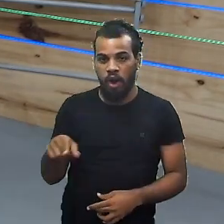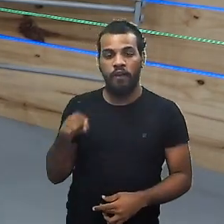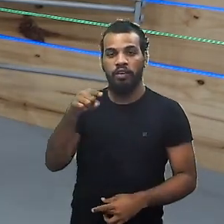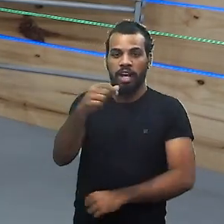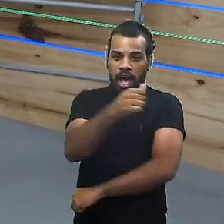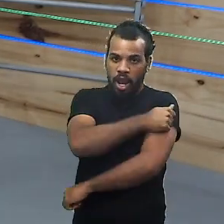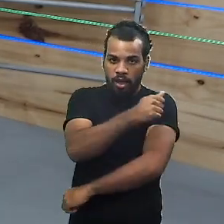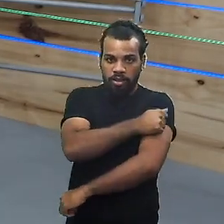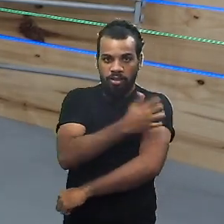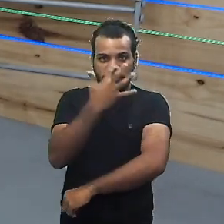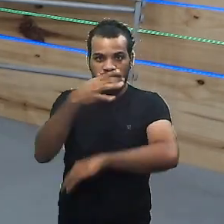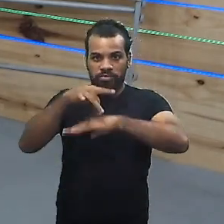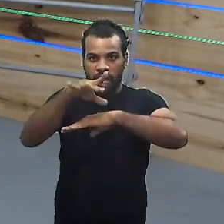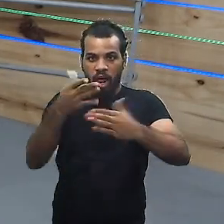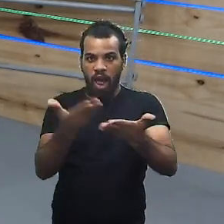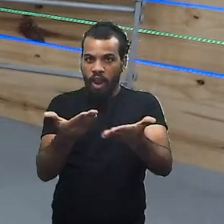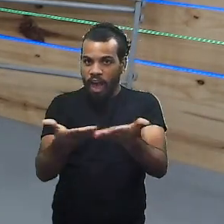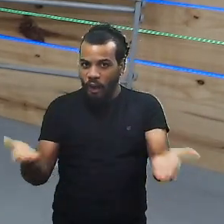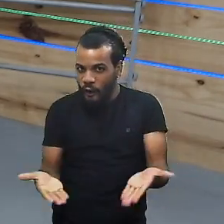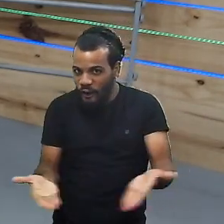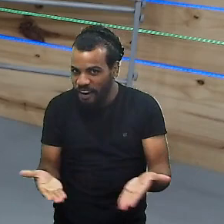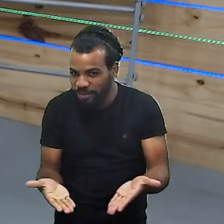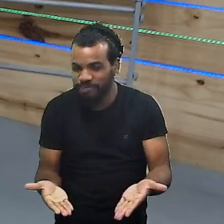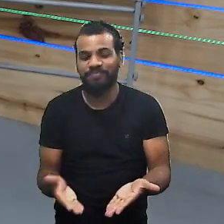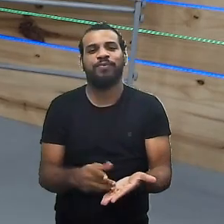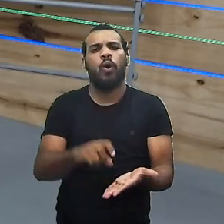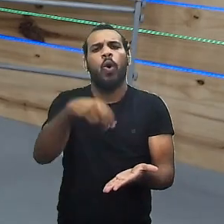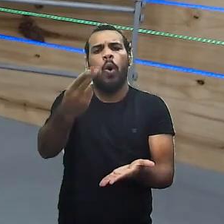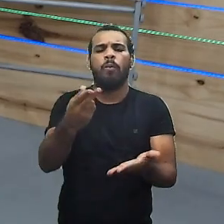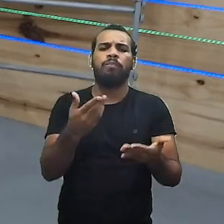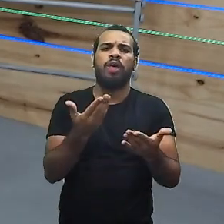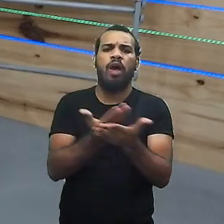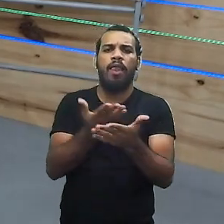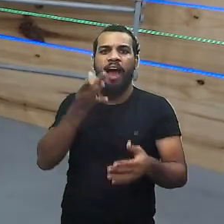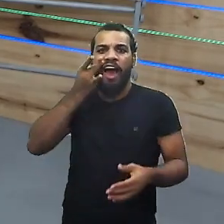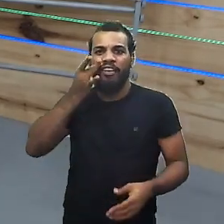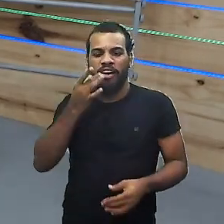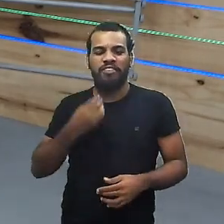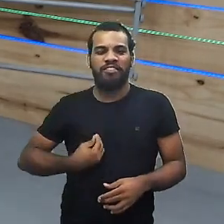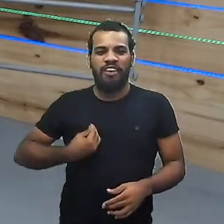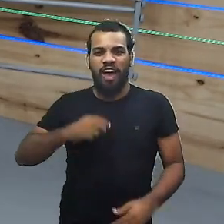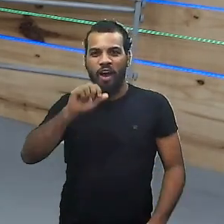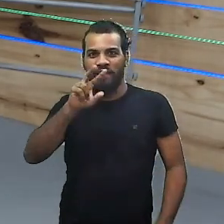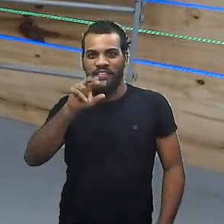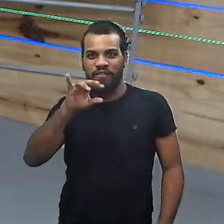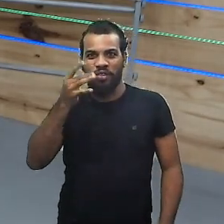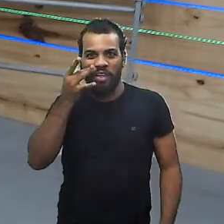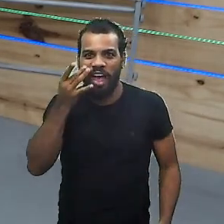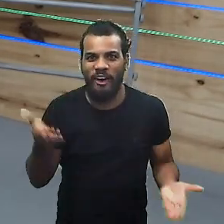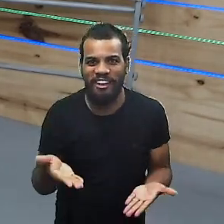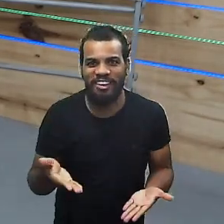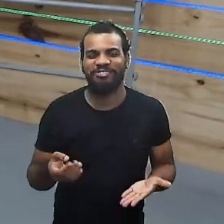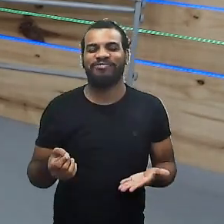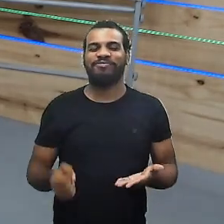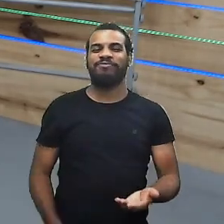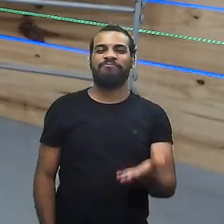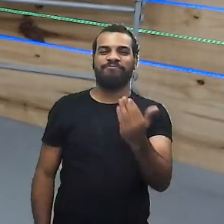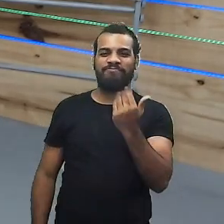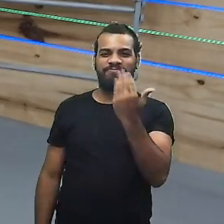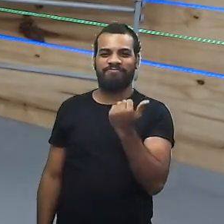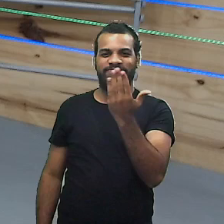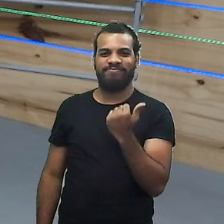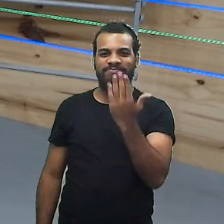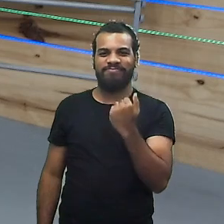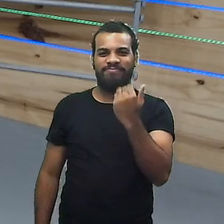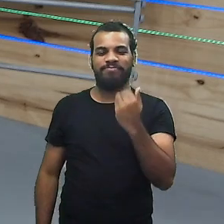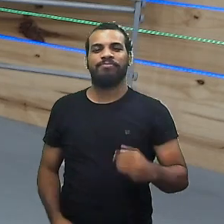estudante que está recebendo o link dessa aula agora, ou está vendo essa aula agora ao vivo pela TV, vem comigo, vem comigo, vem comigo,